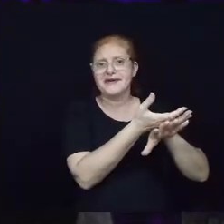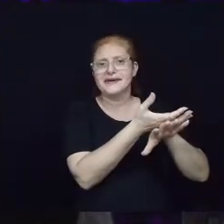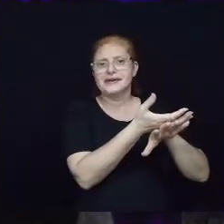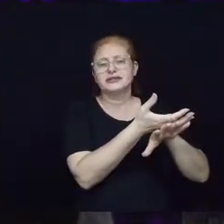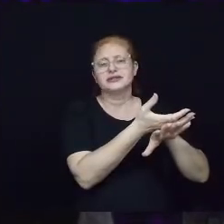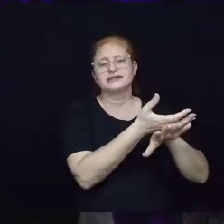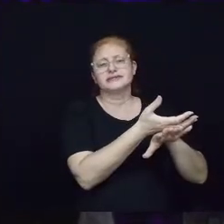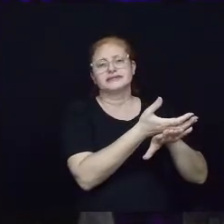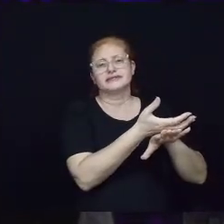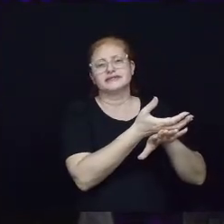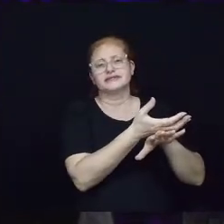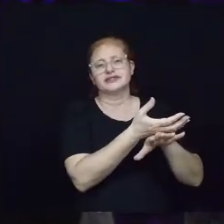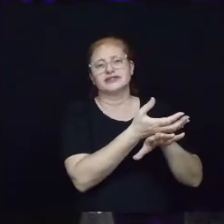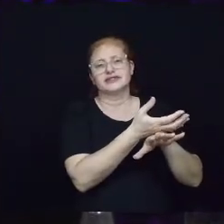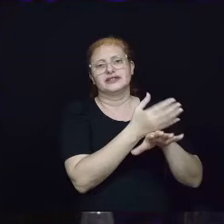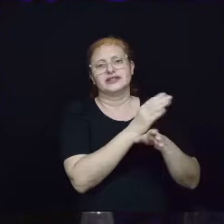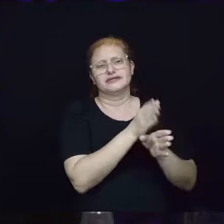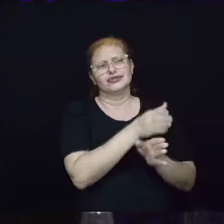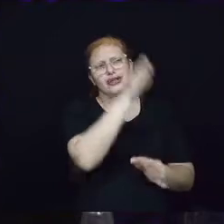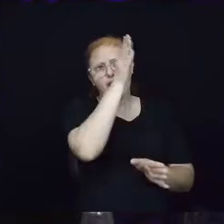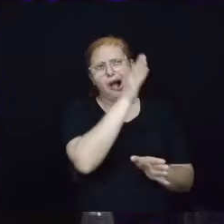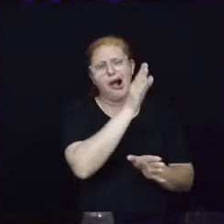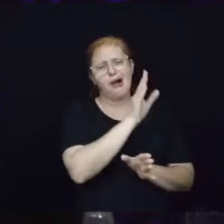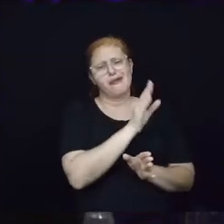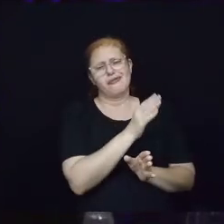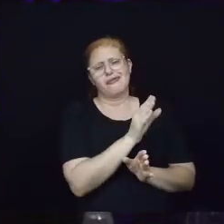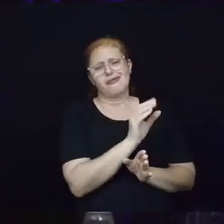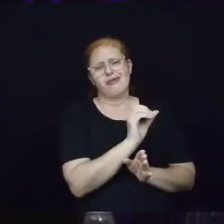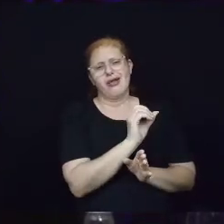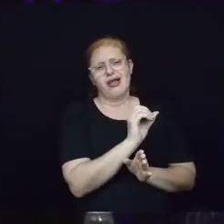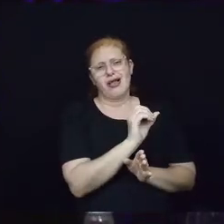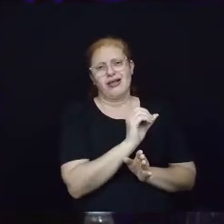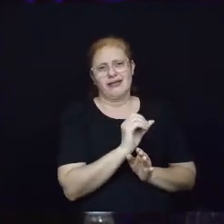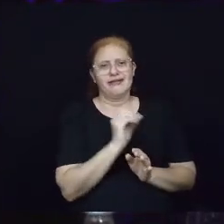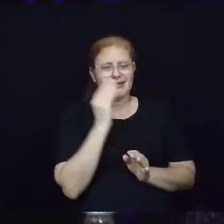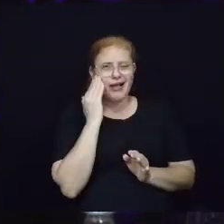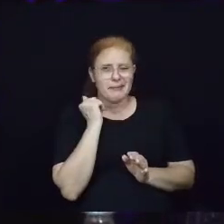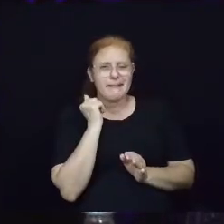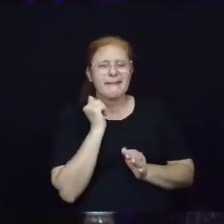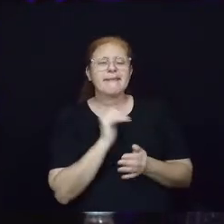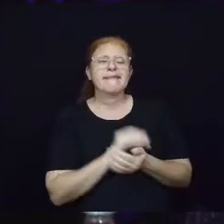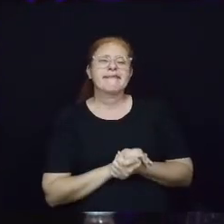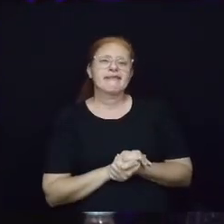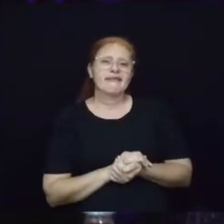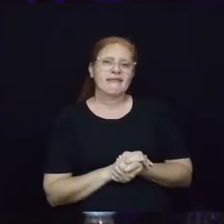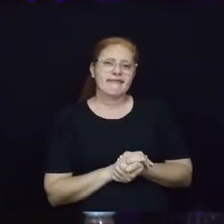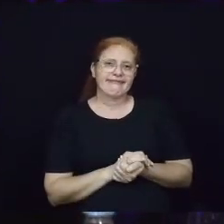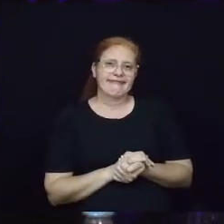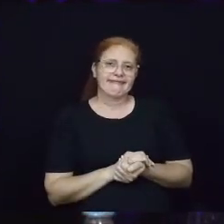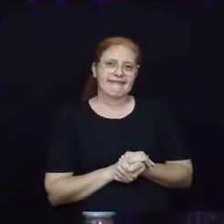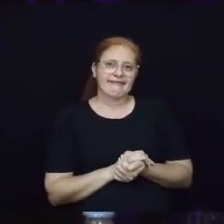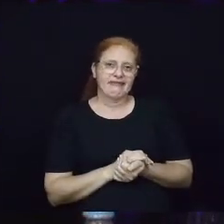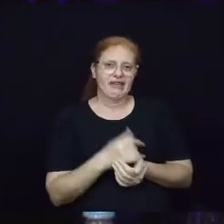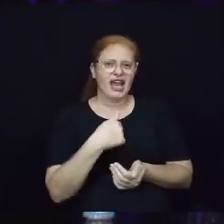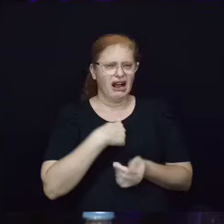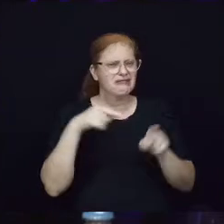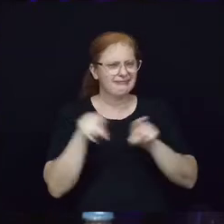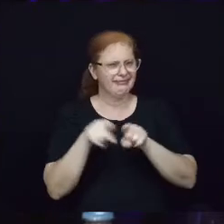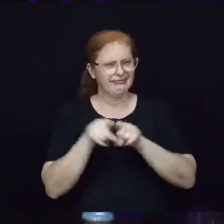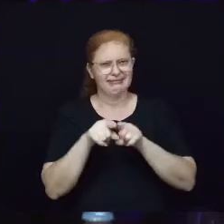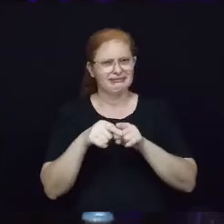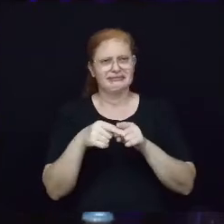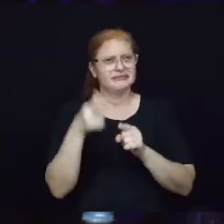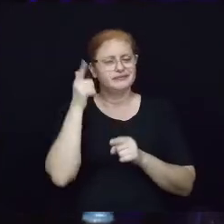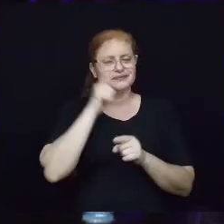do crescimento dos galhos é vertical, ou é verticalizado, assim, né? Não, até eu não